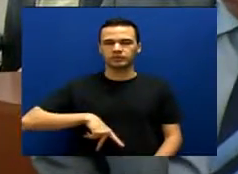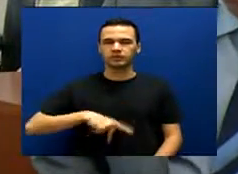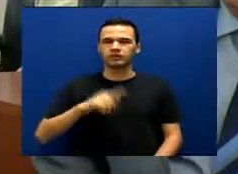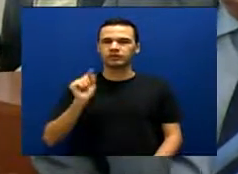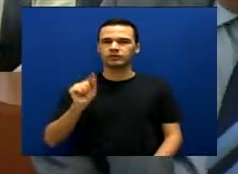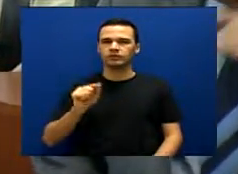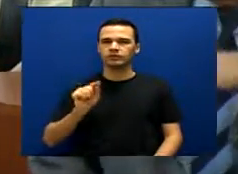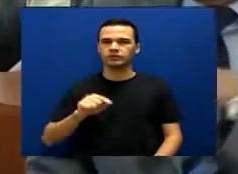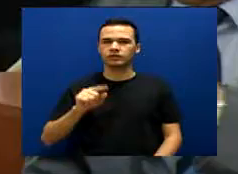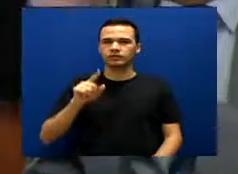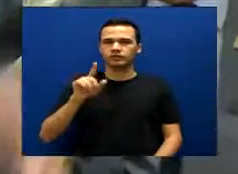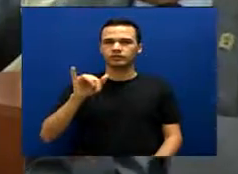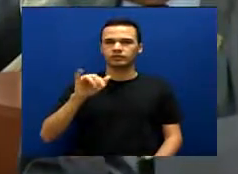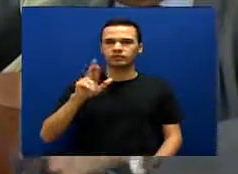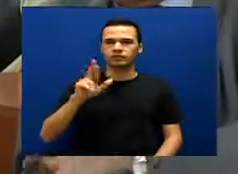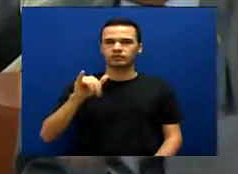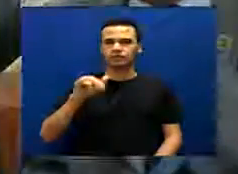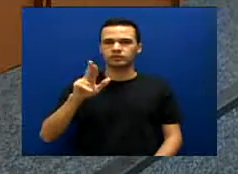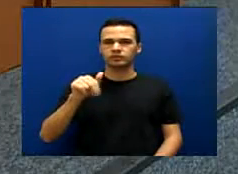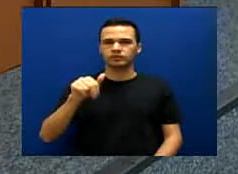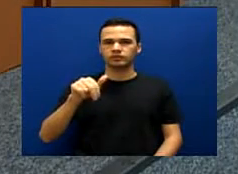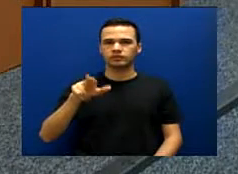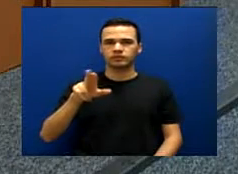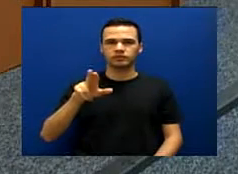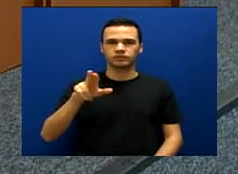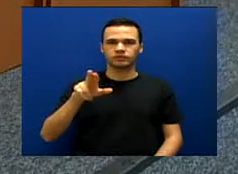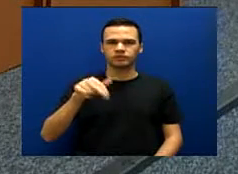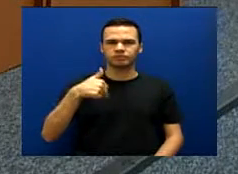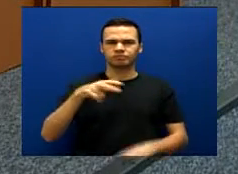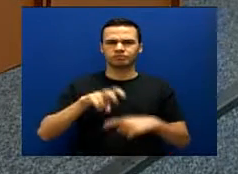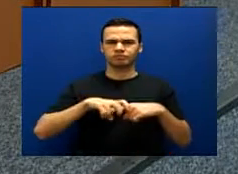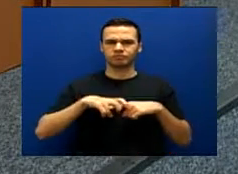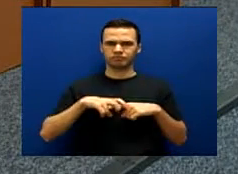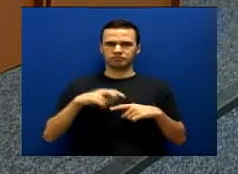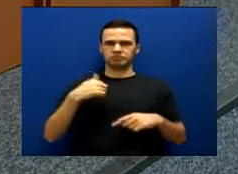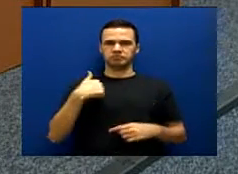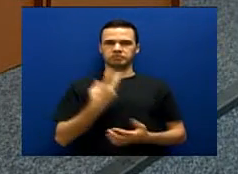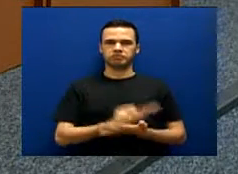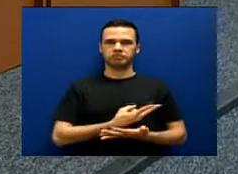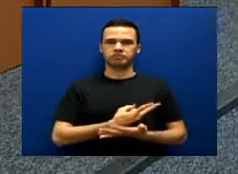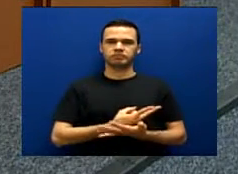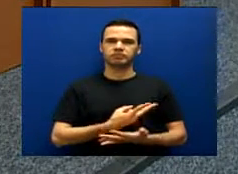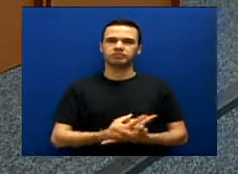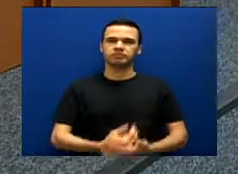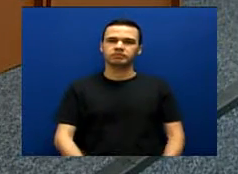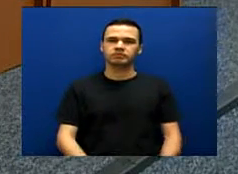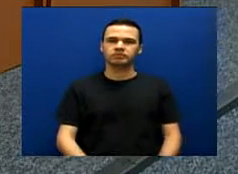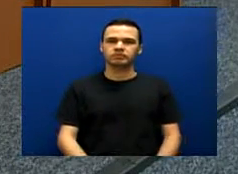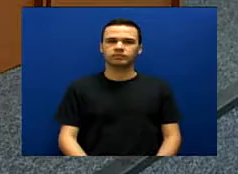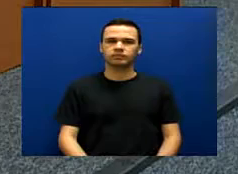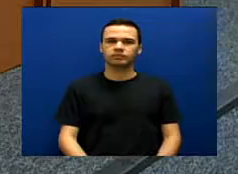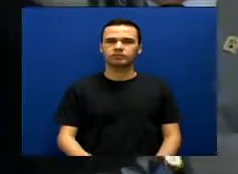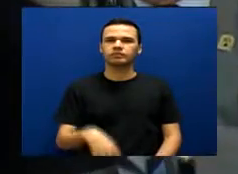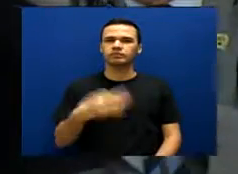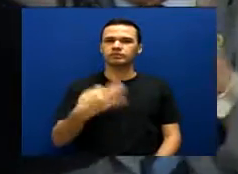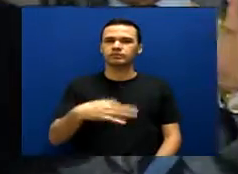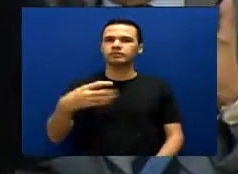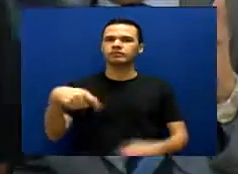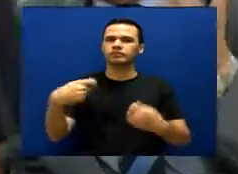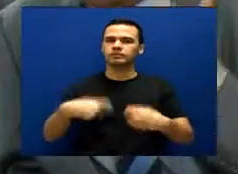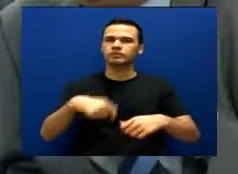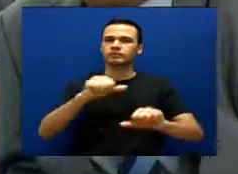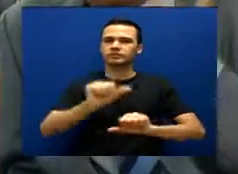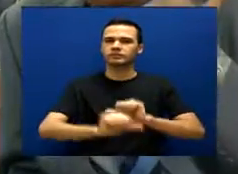senhor, o Irineu, né? Eu estou em lugar errado. Estou sentado na mesa errada, então. E o senhor tinha que estar